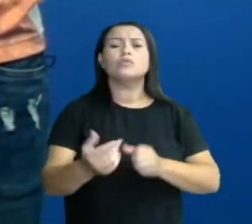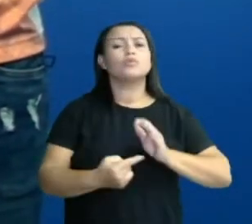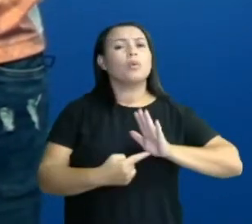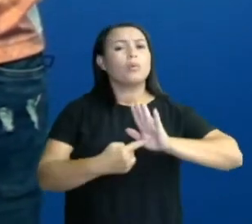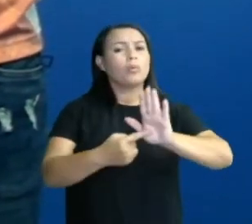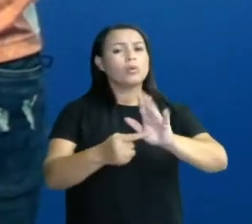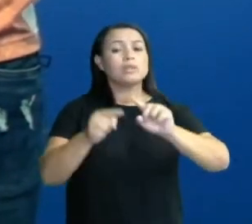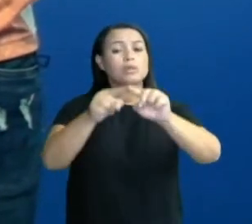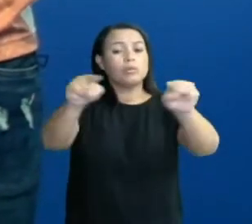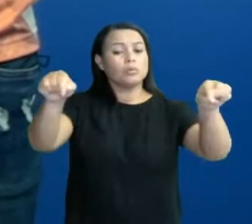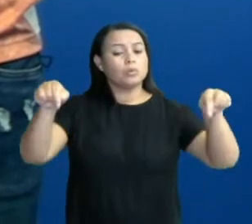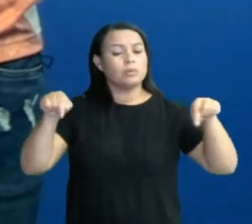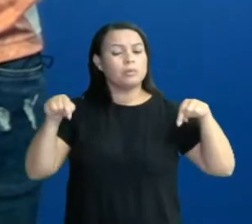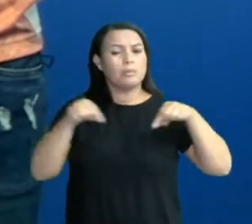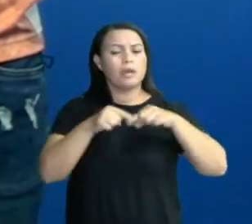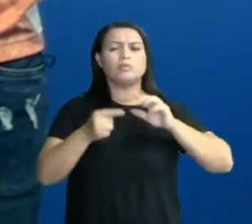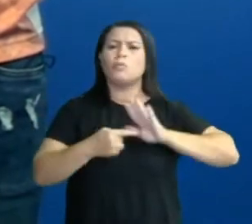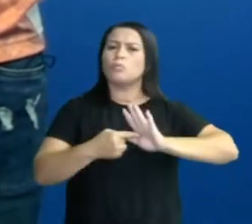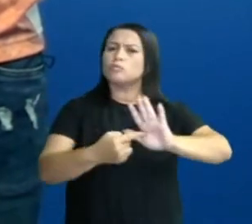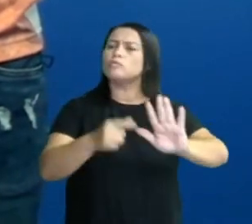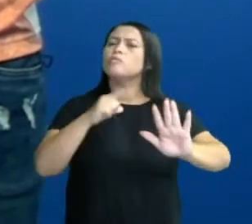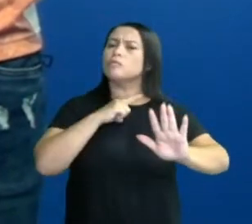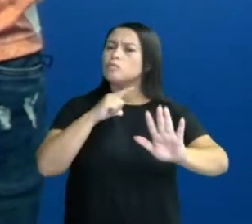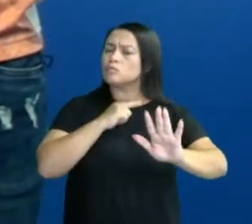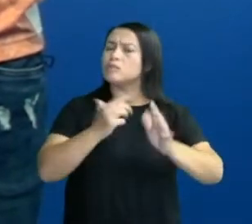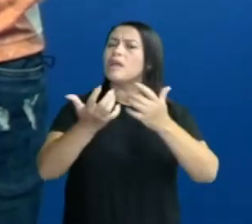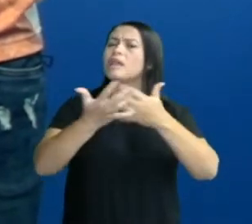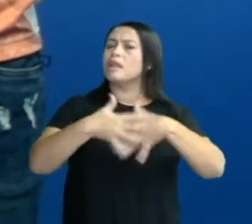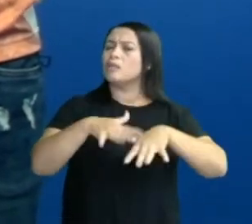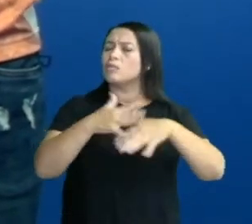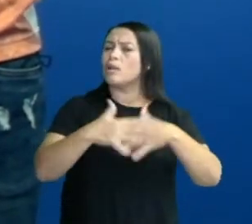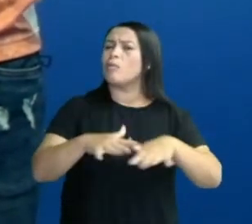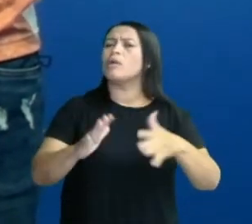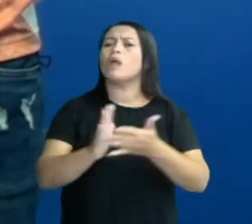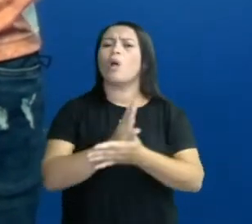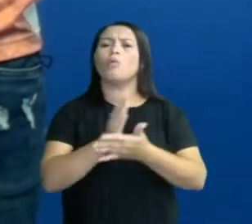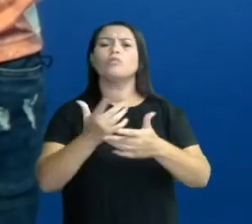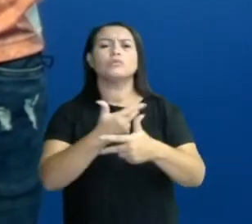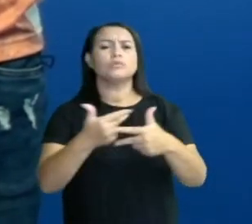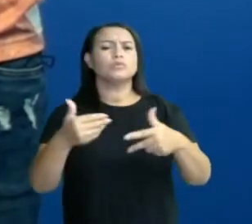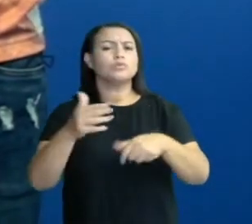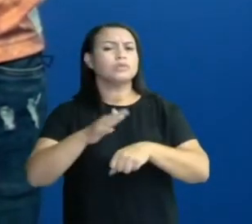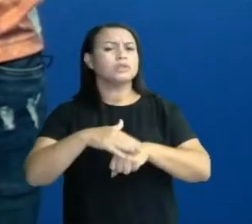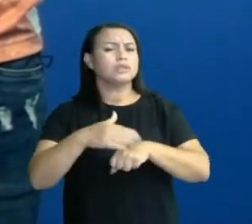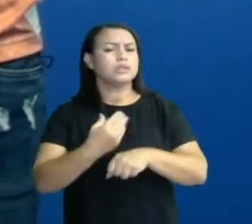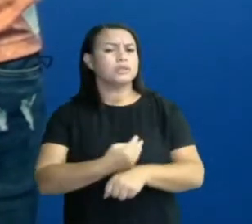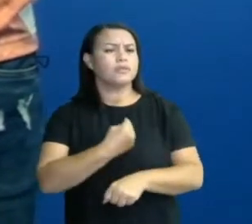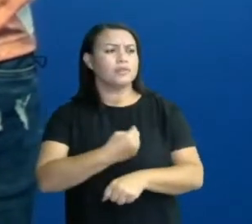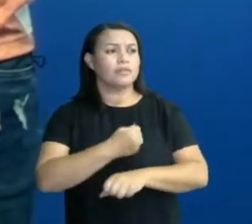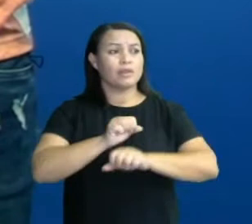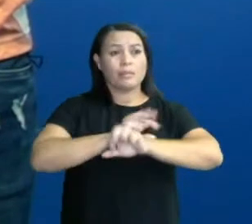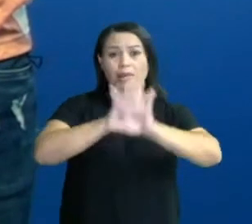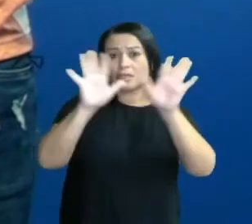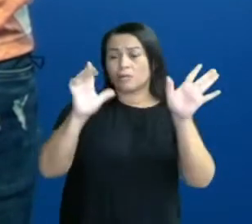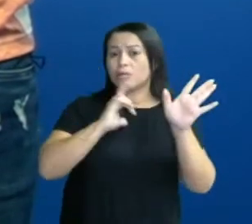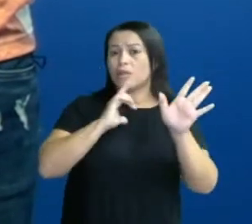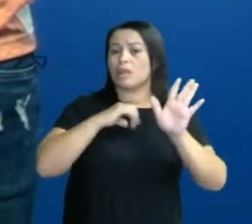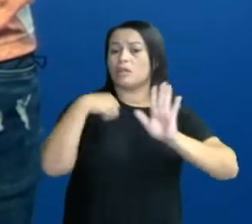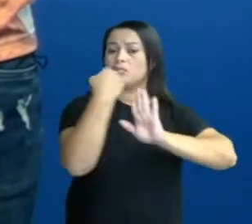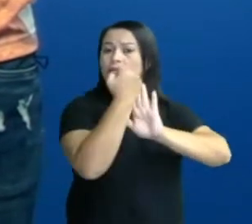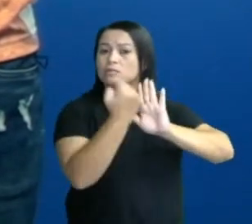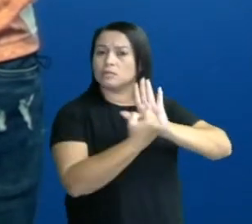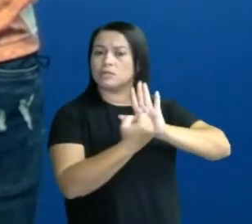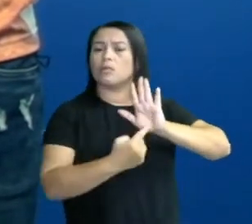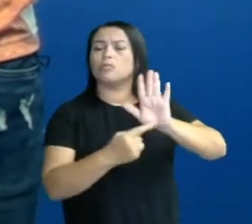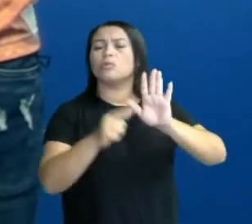representação do espaço. E aí a gente vai ter, né, naturalmente, situações em que fica mais claro ainda quando a gente encontra um registro como esse